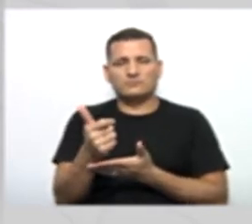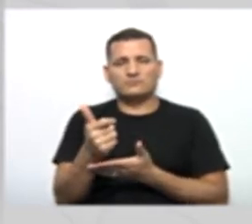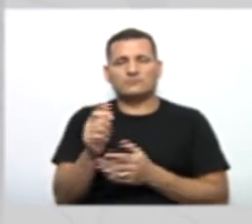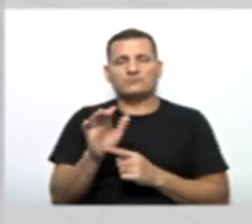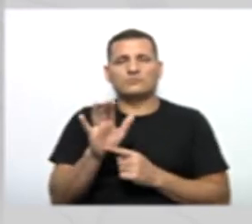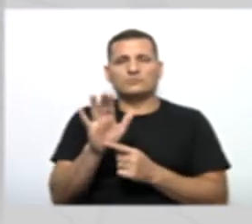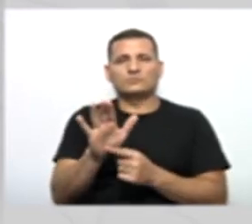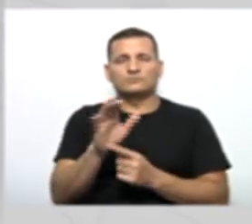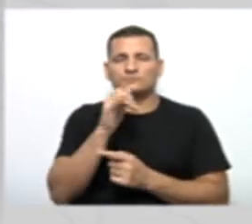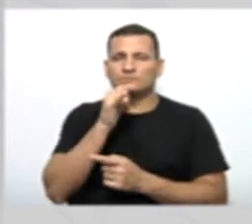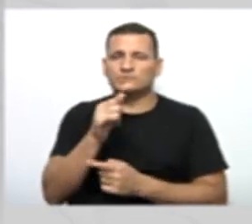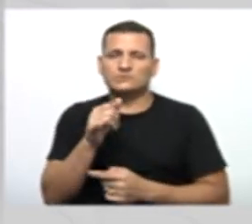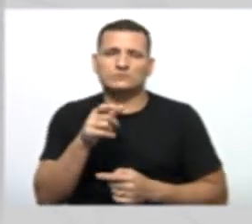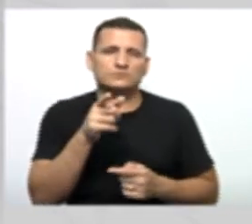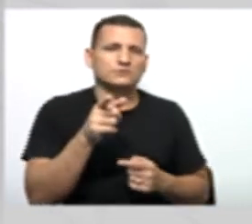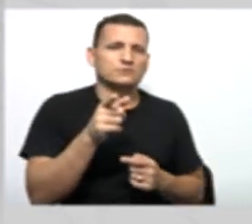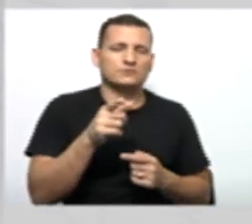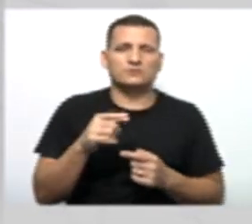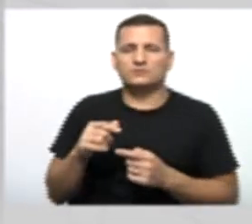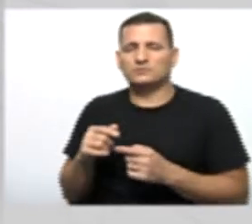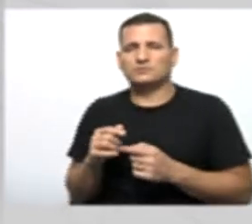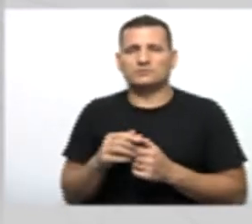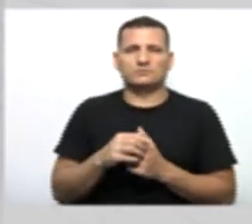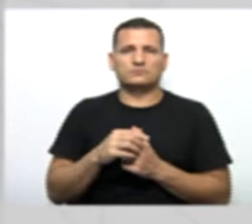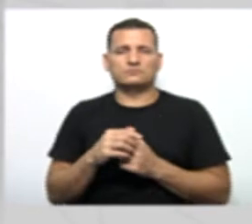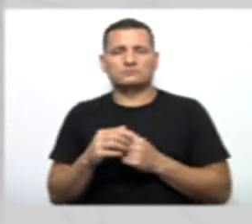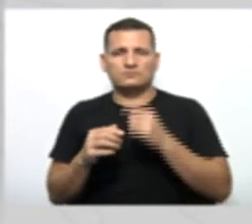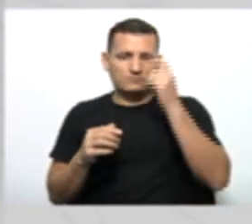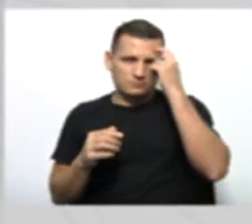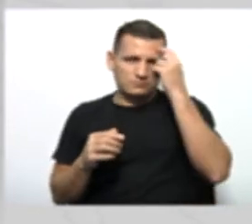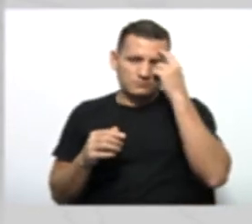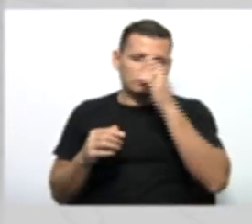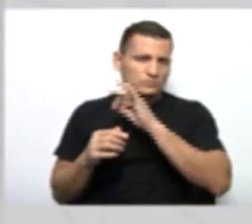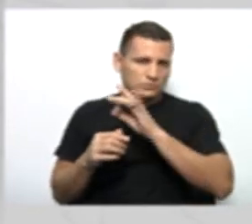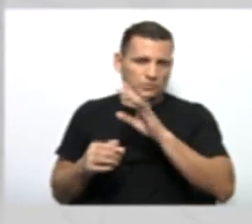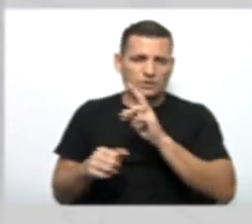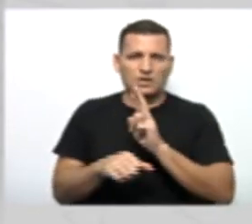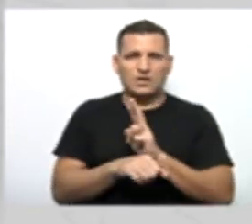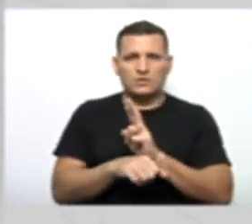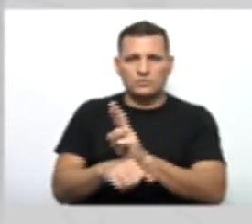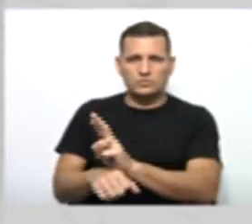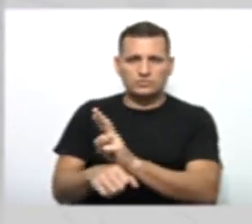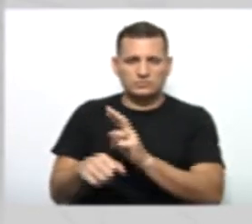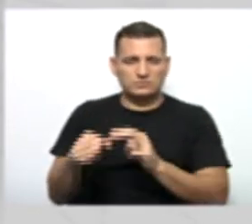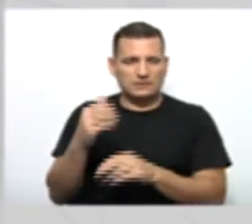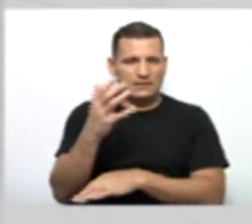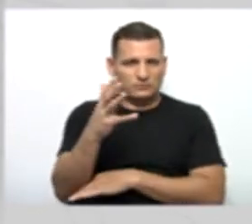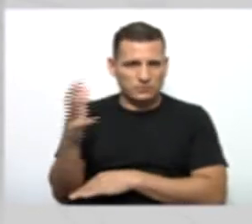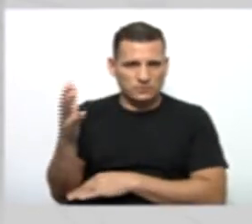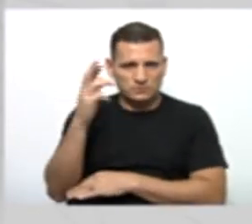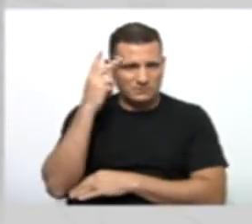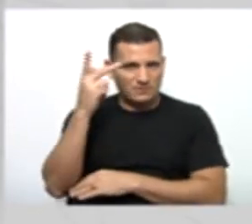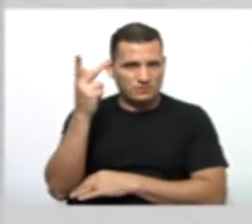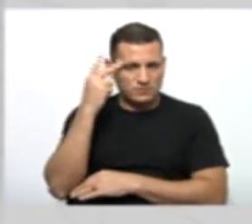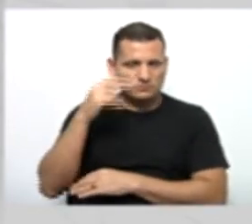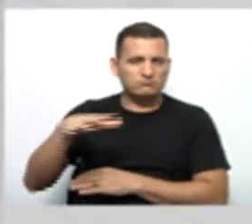você for levar em conta apenas os recursos naturais para uma